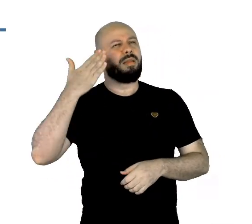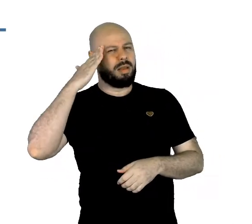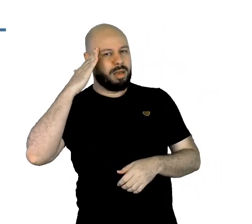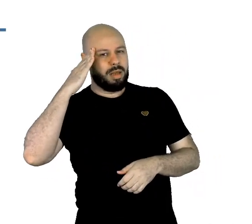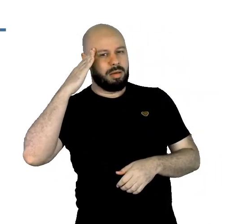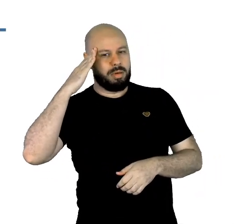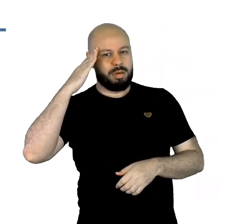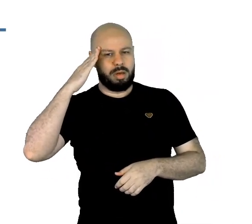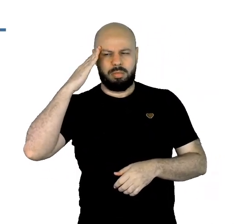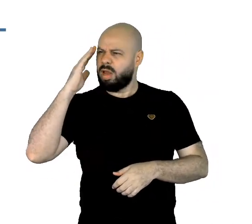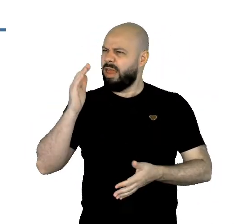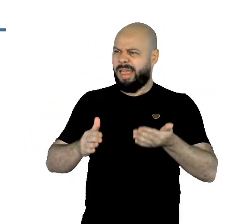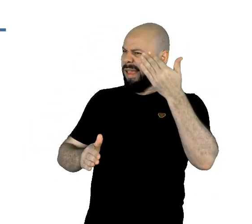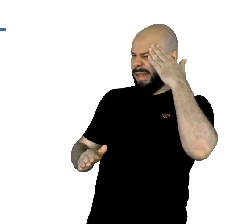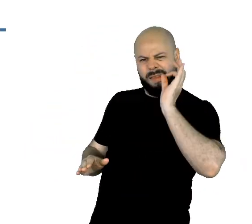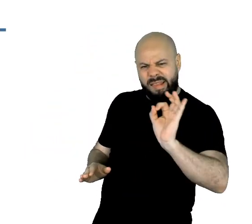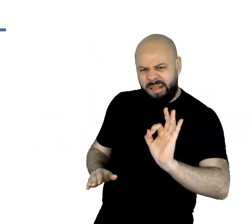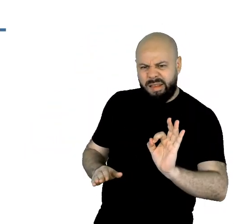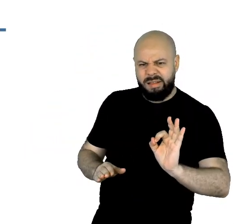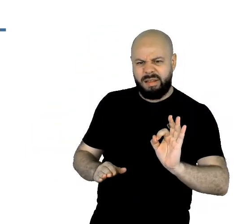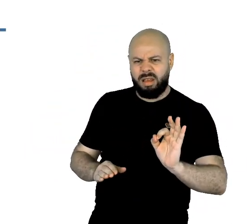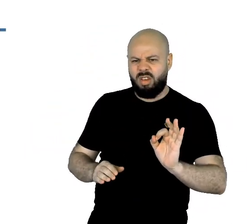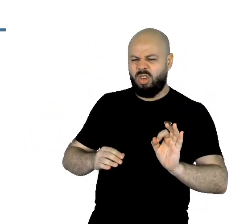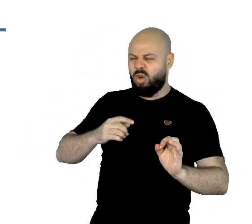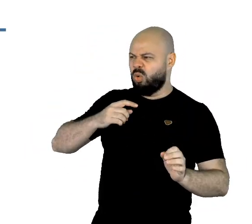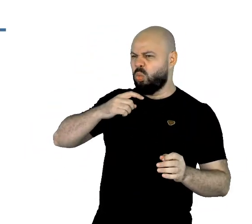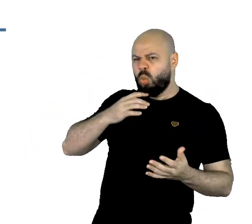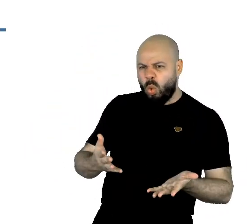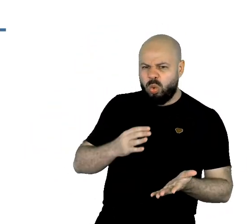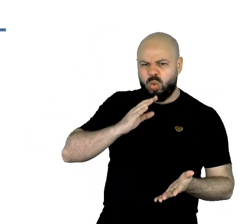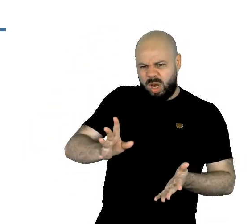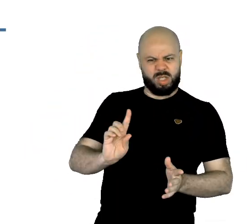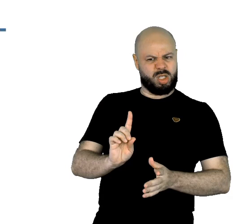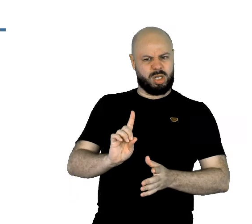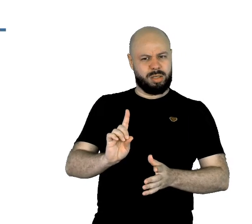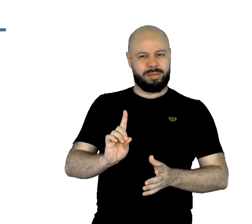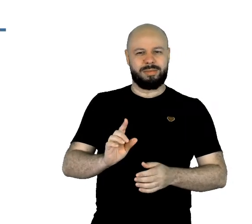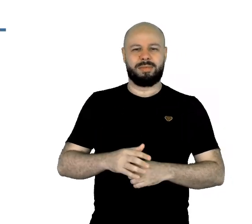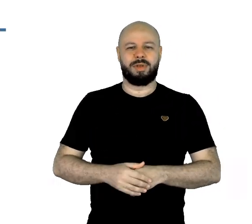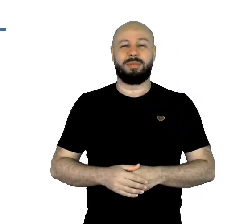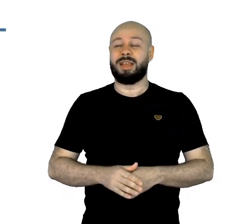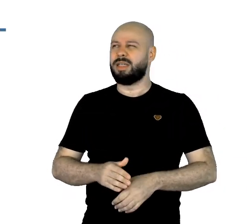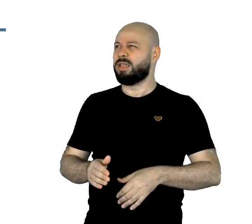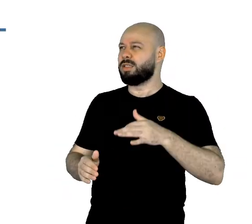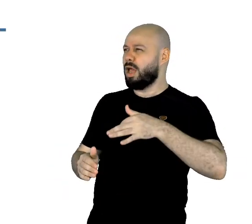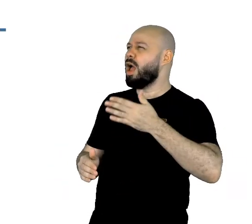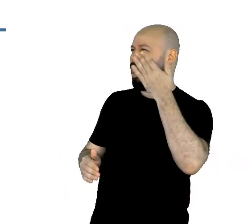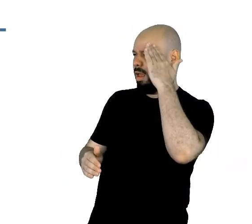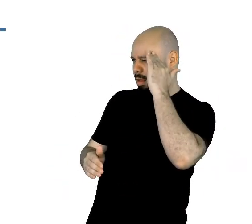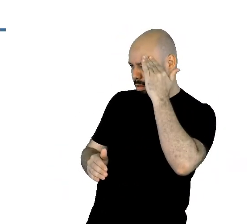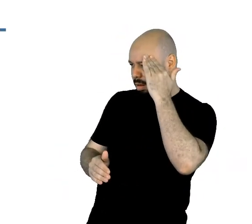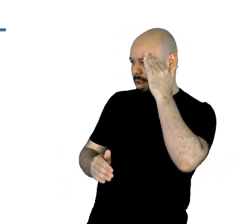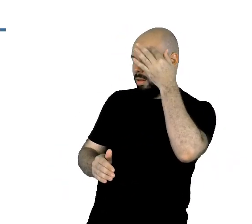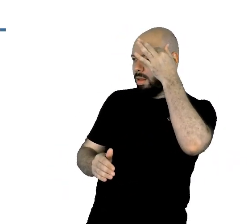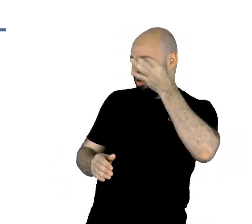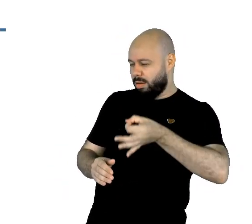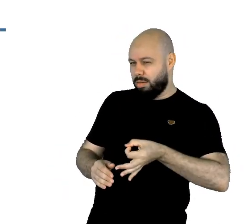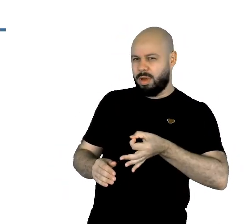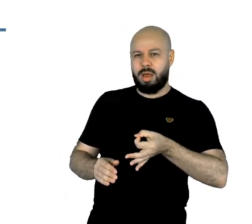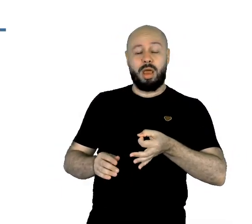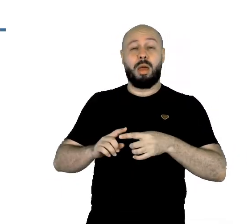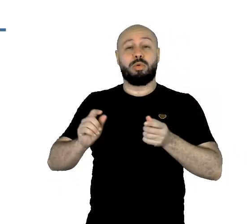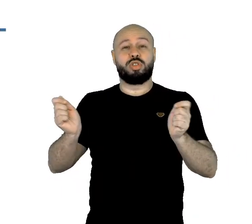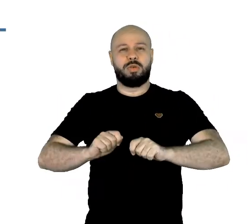Entender, desentender, desconhecer, né? Quando ele falou, eu entendo, querida, ele poderia dizer,